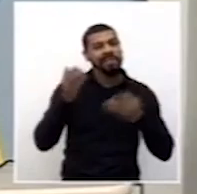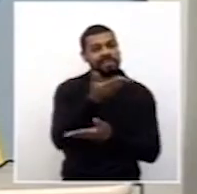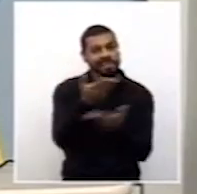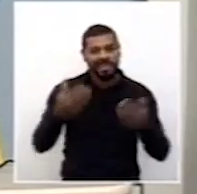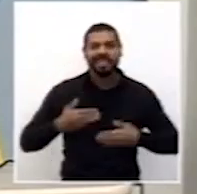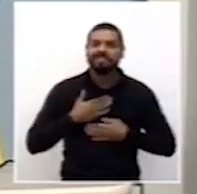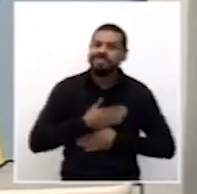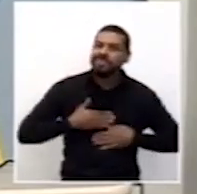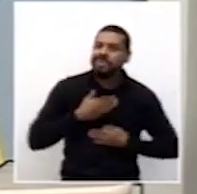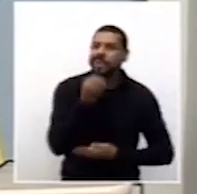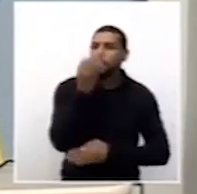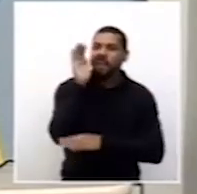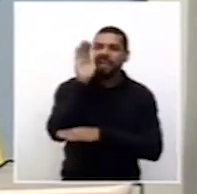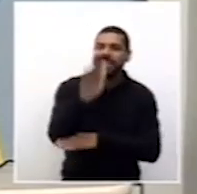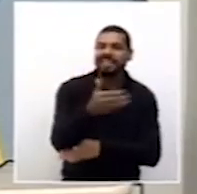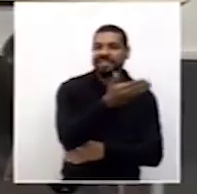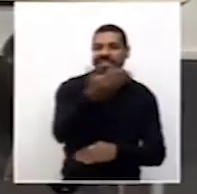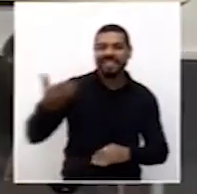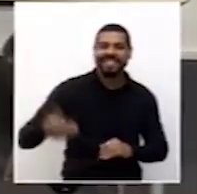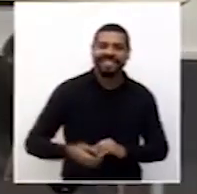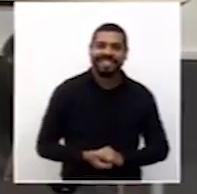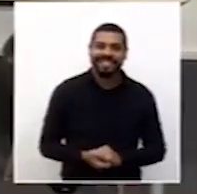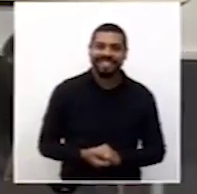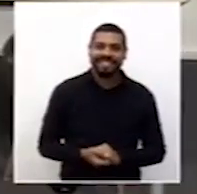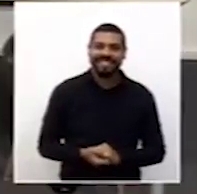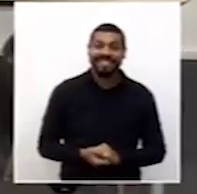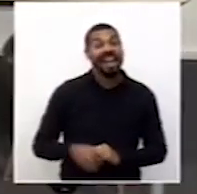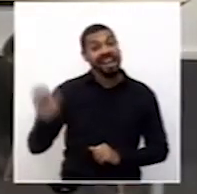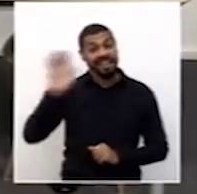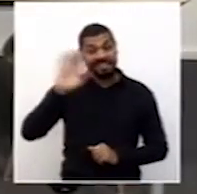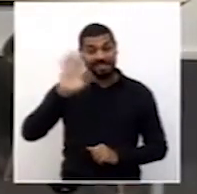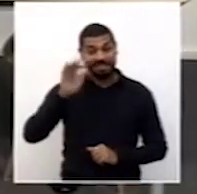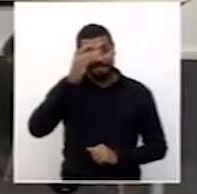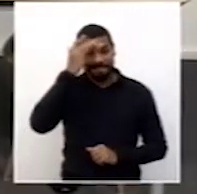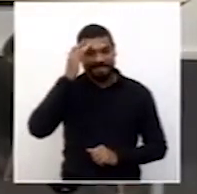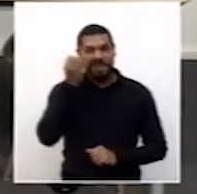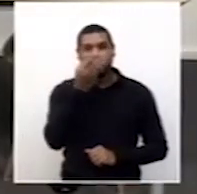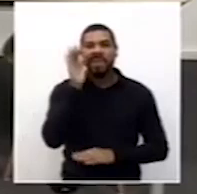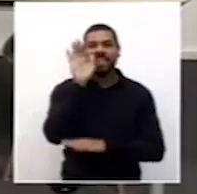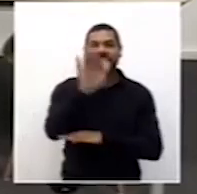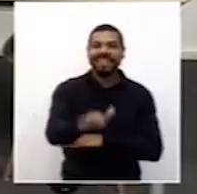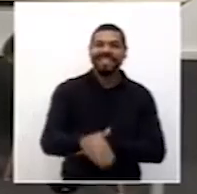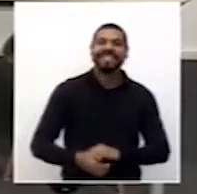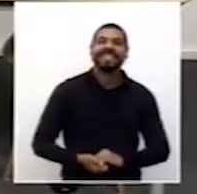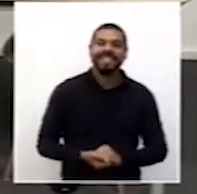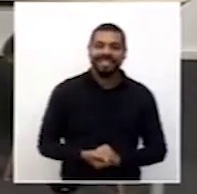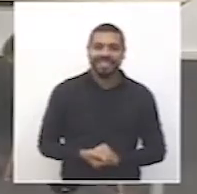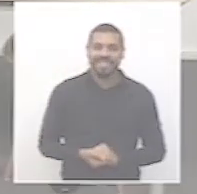gostado. Uma boa tarde a todos. Tchau, pessoal. Boa tarde.